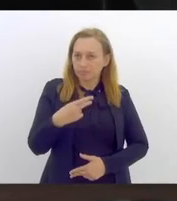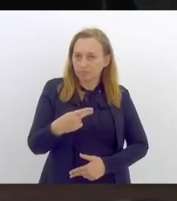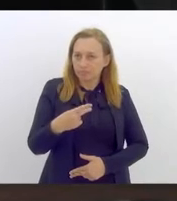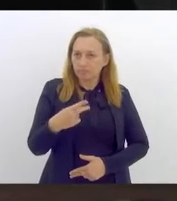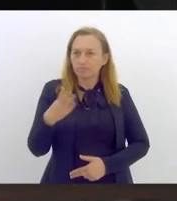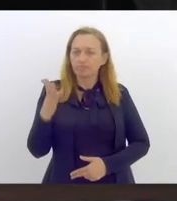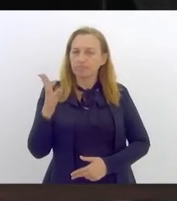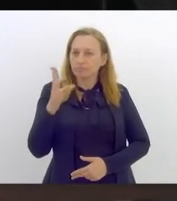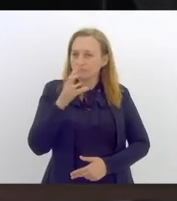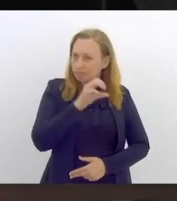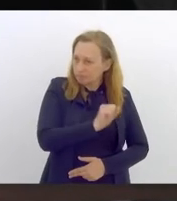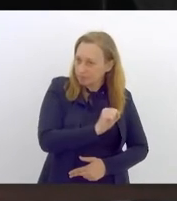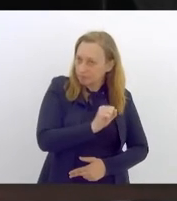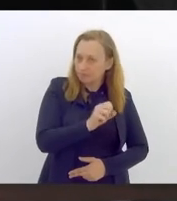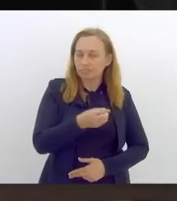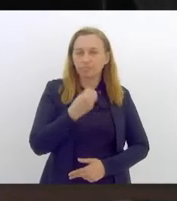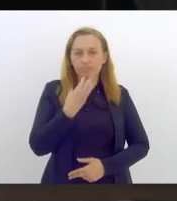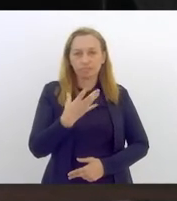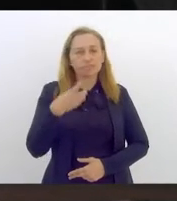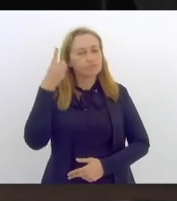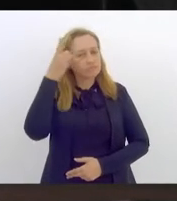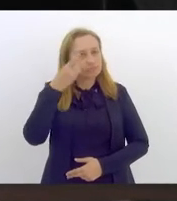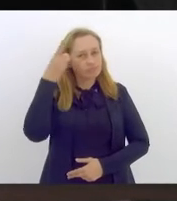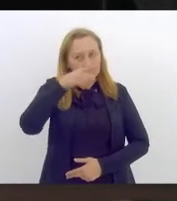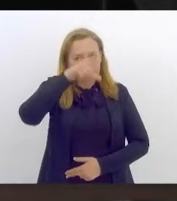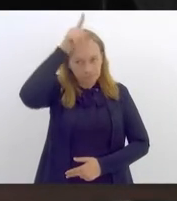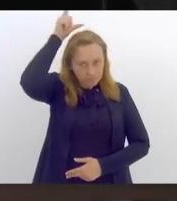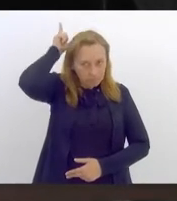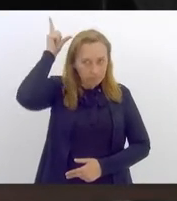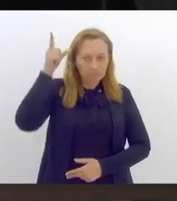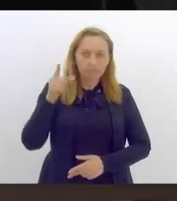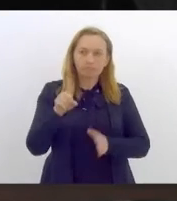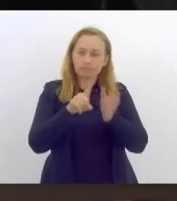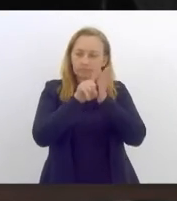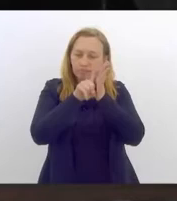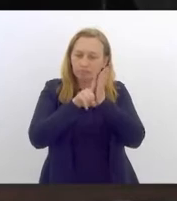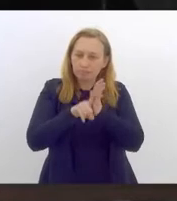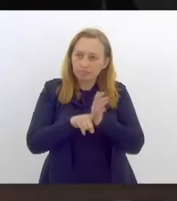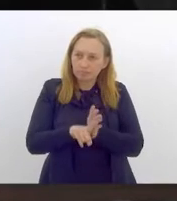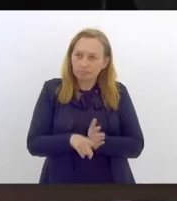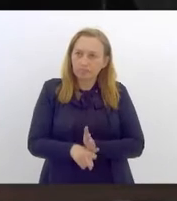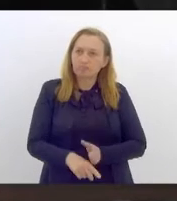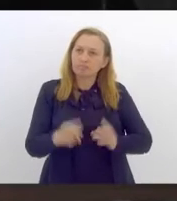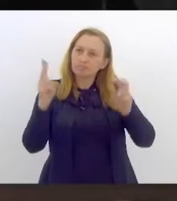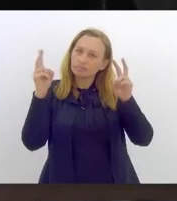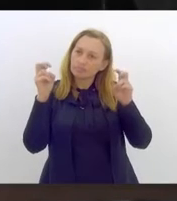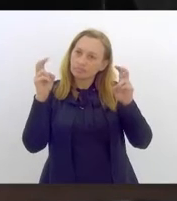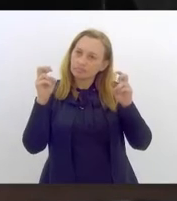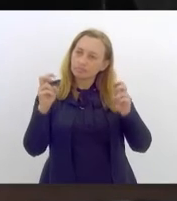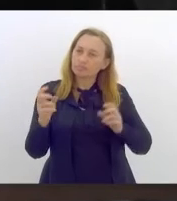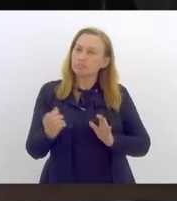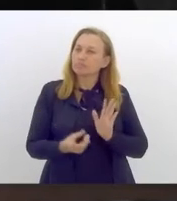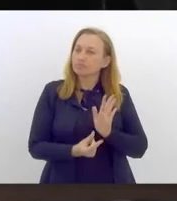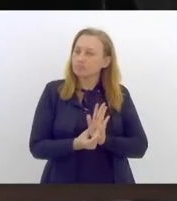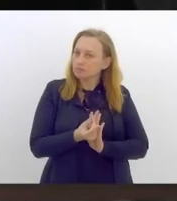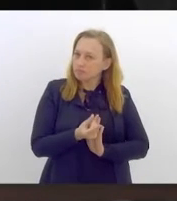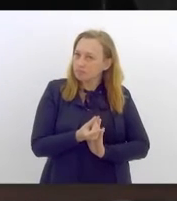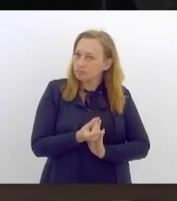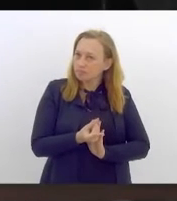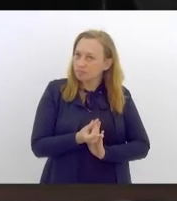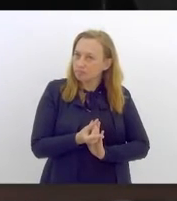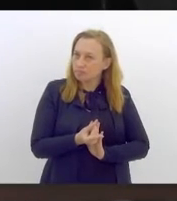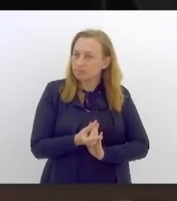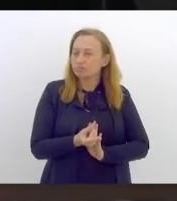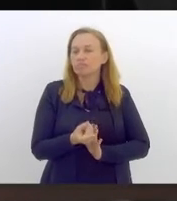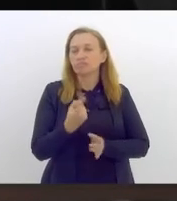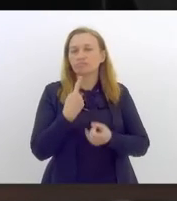muito rápida, como disse bem o deputado Luiz Paulo, uma análise das questões que envolvem o orçamento que está